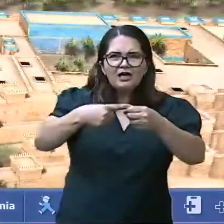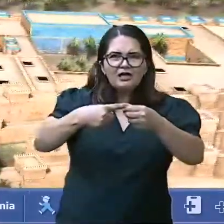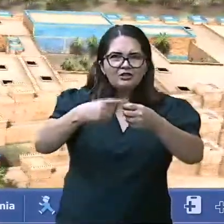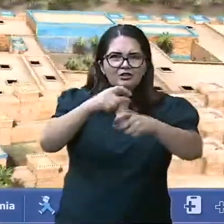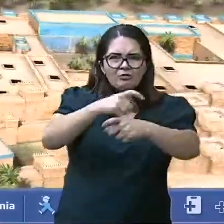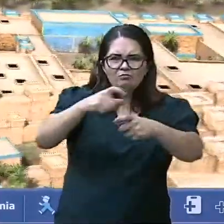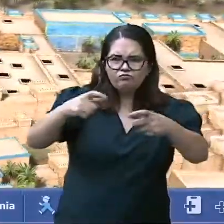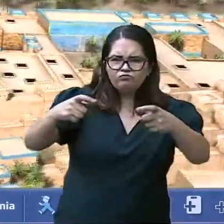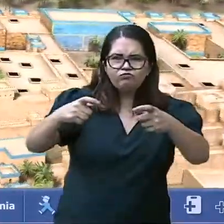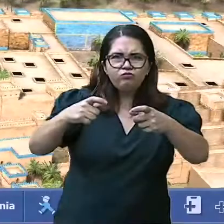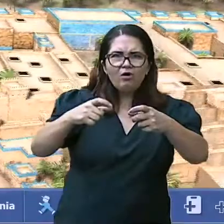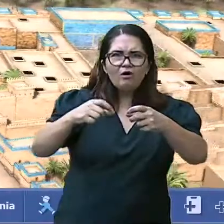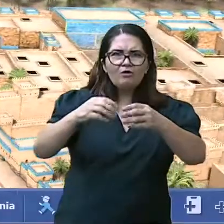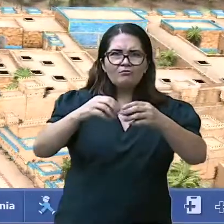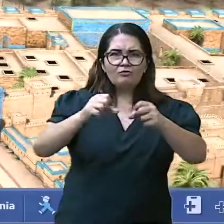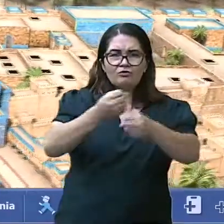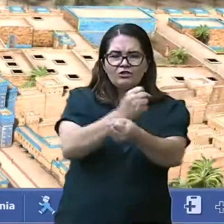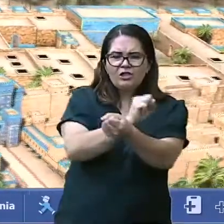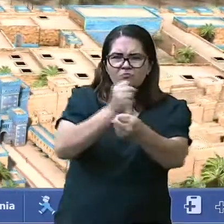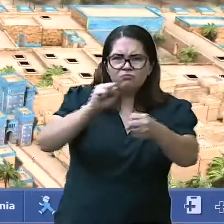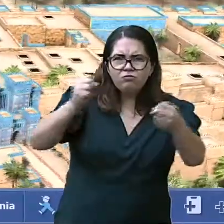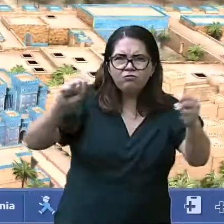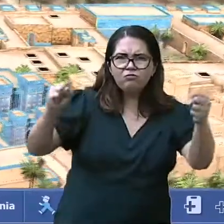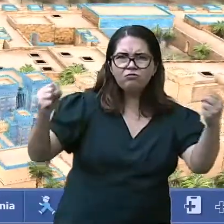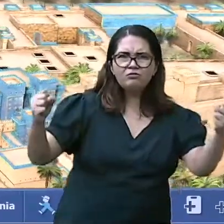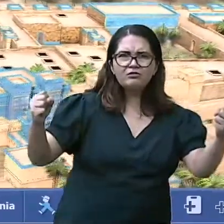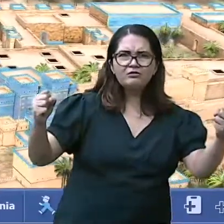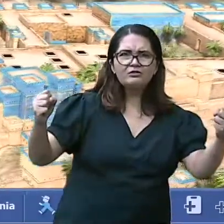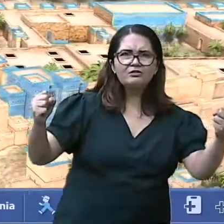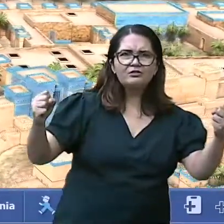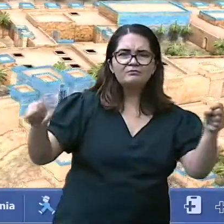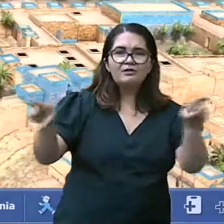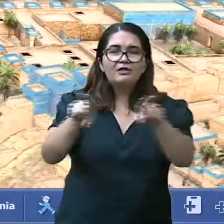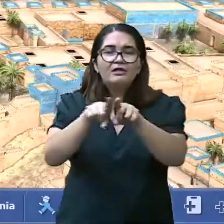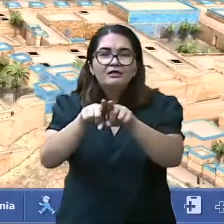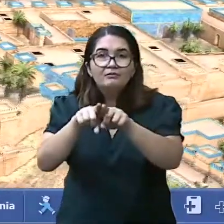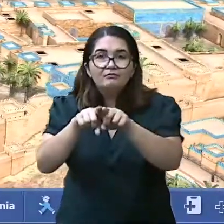todas as construções, e percebam